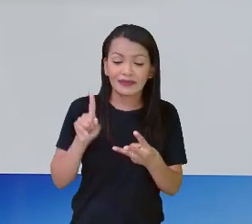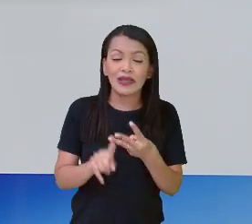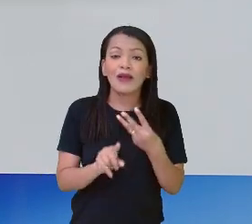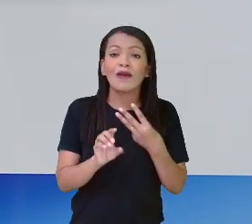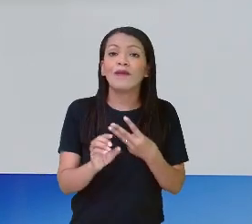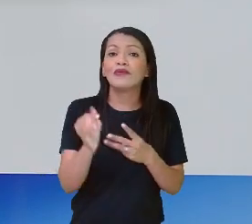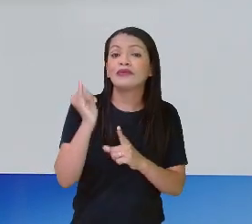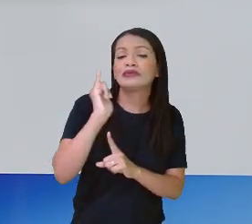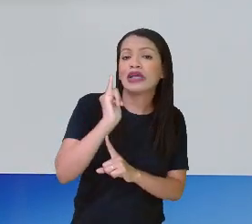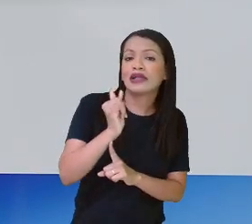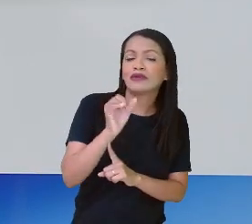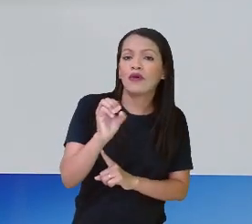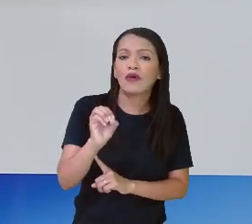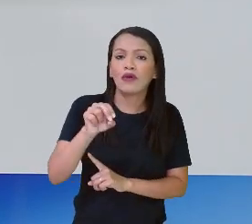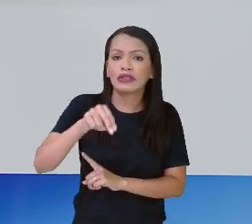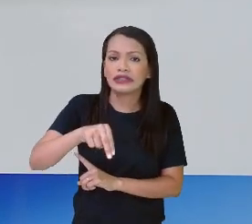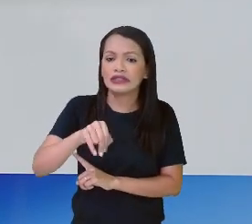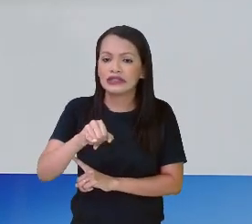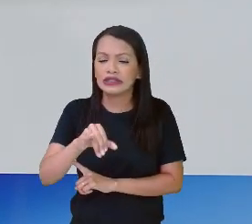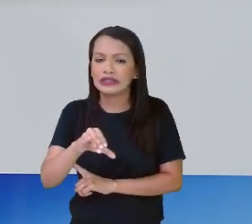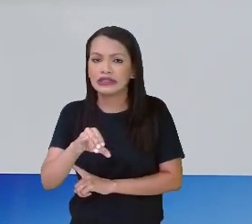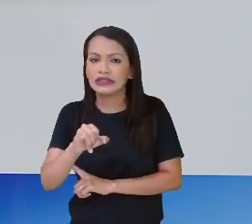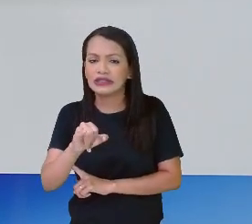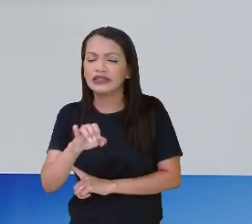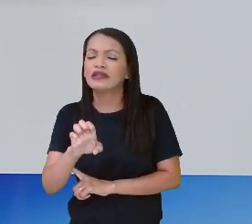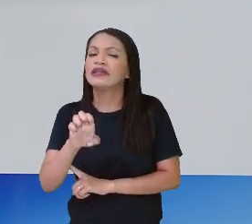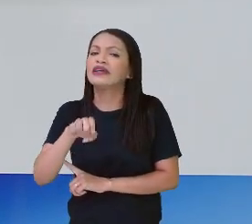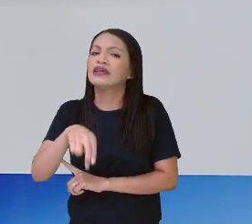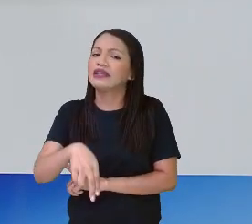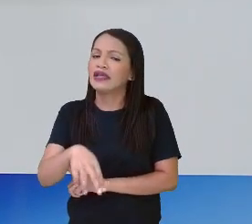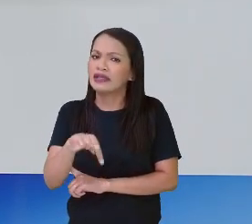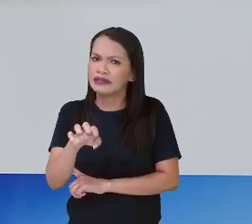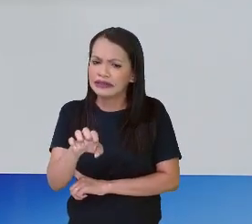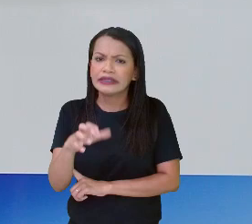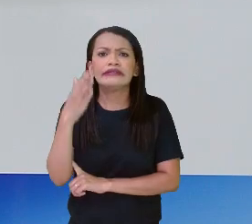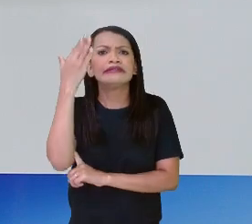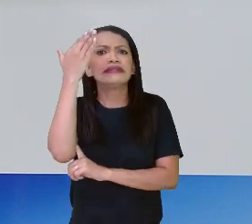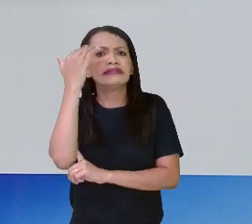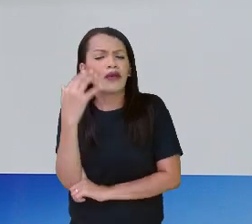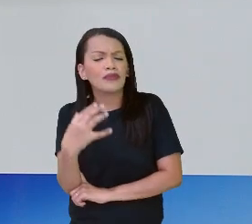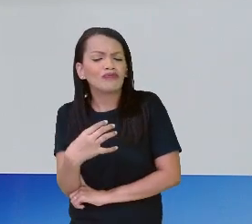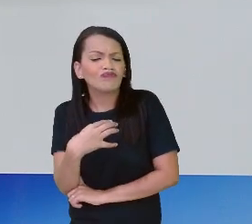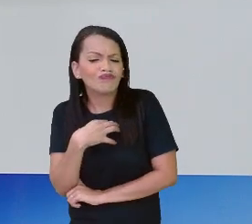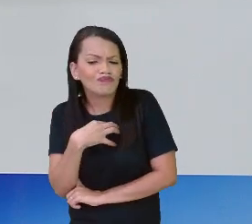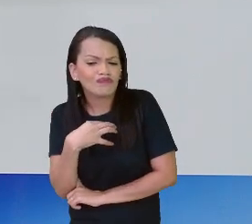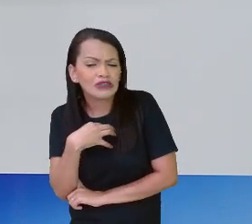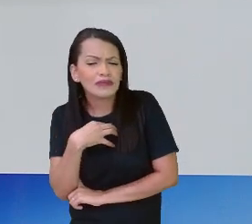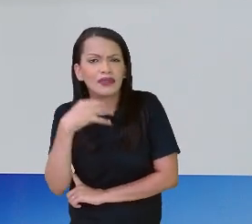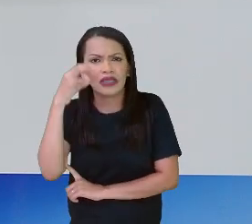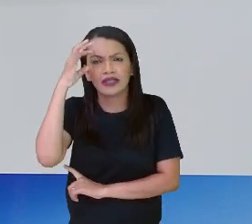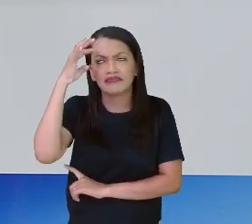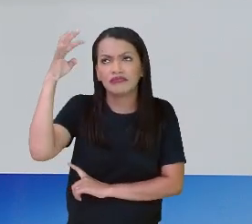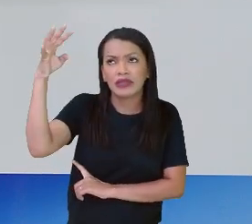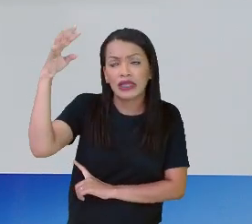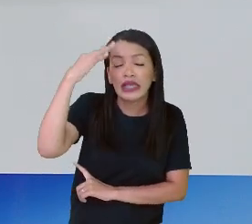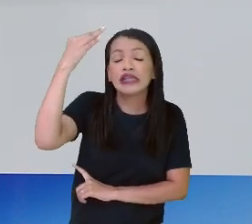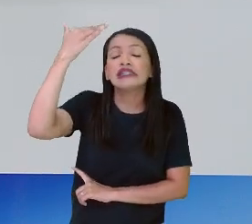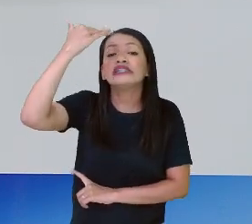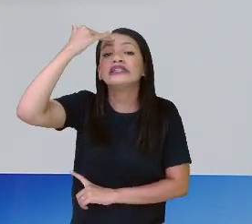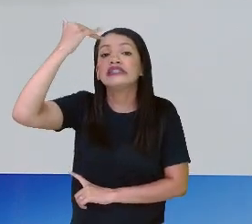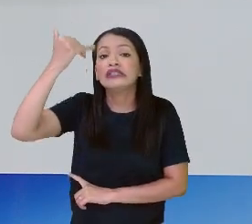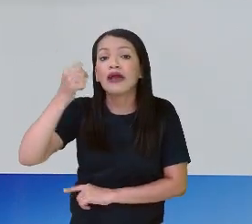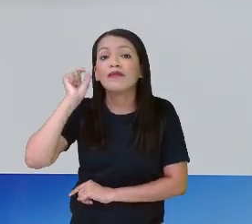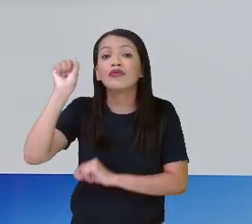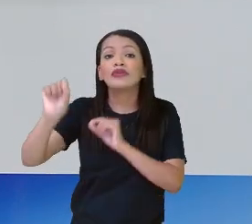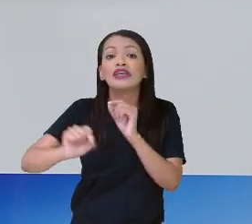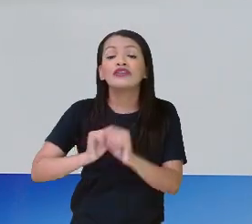onisciente, ele sabe dos sentimentos, do pensamento das personagens e pode até antever o que vai acontecer. Ele tem todo o domínio da história e do